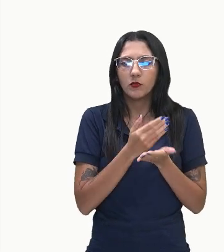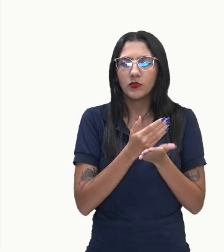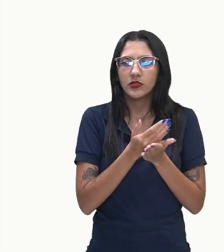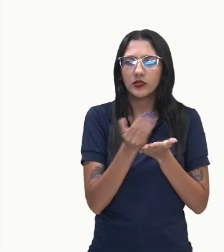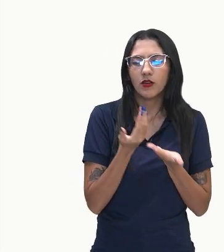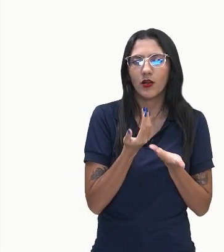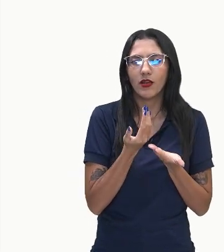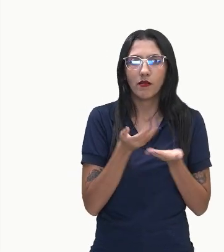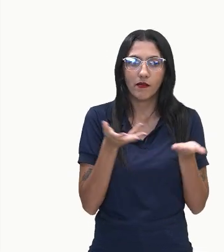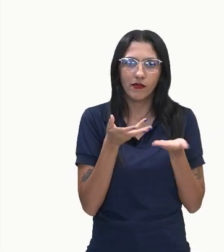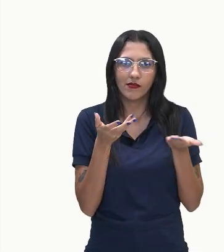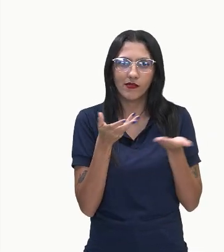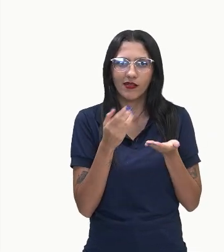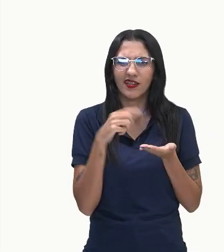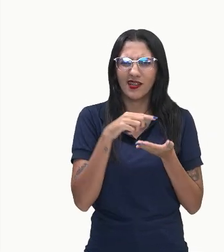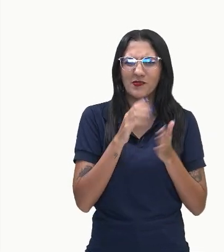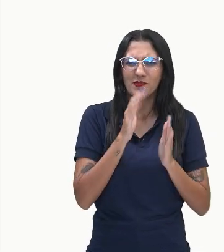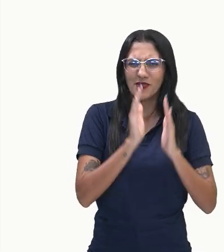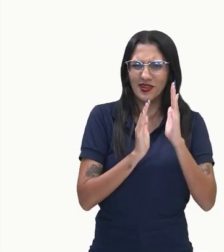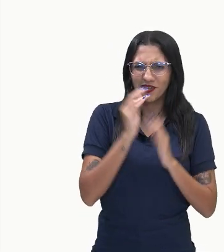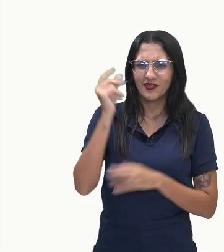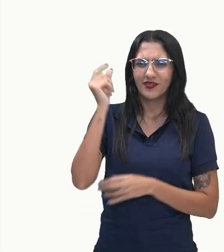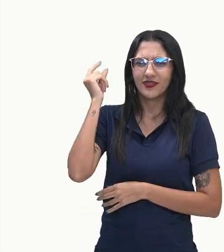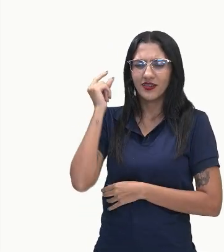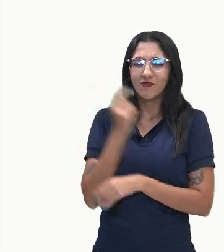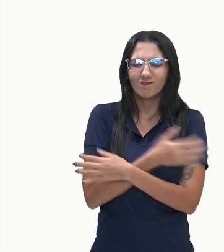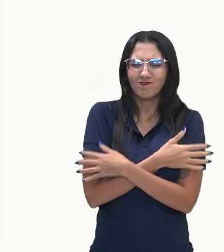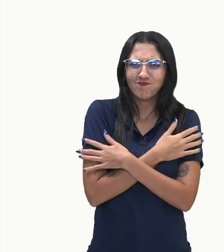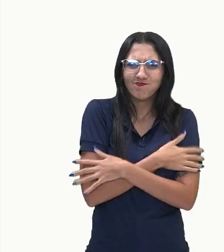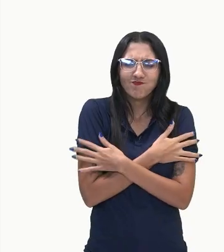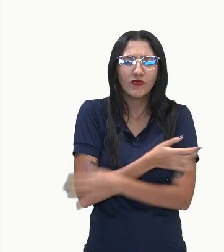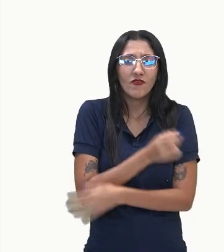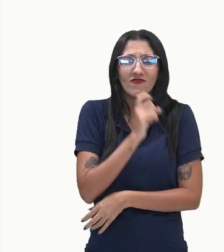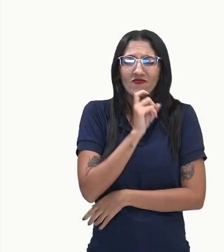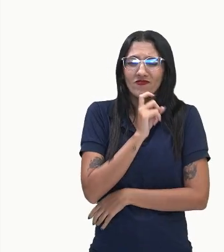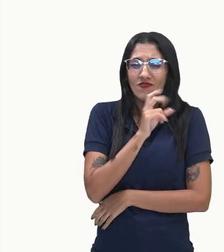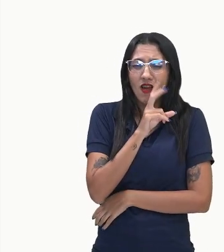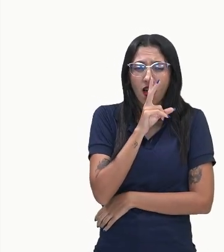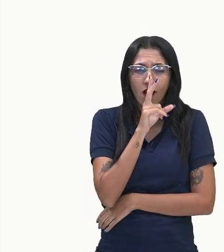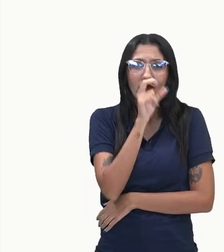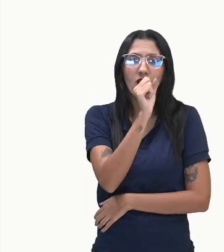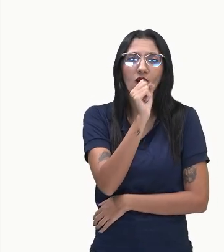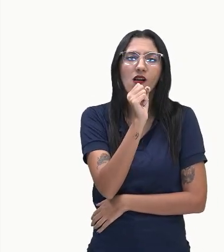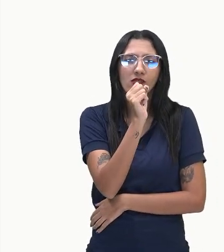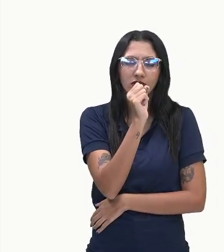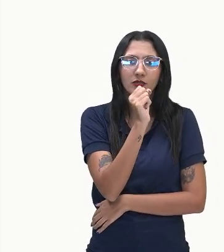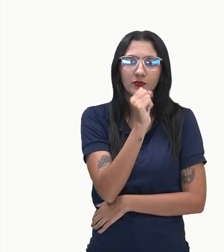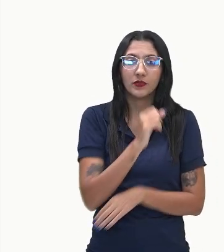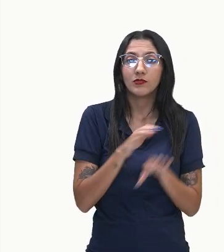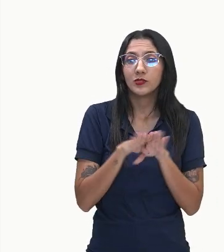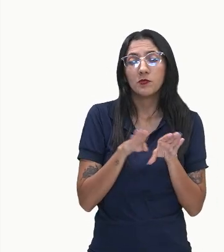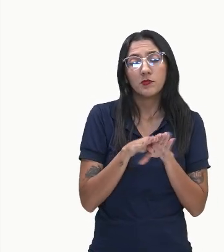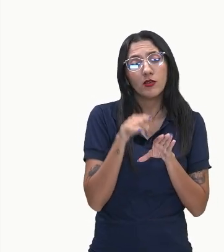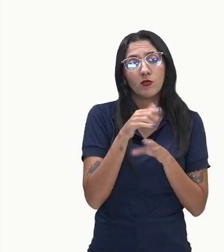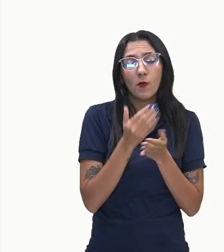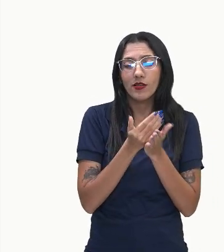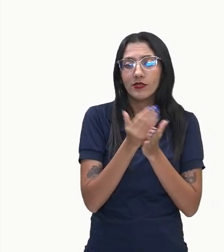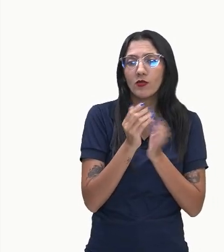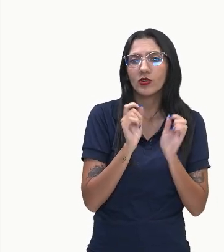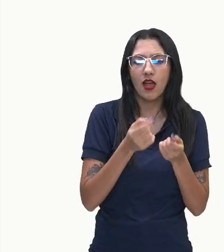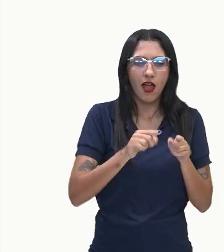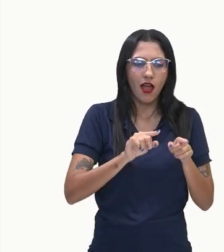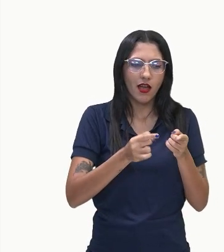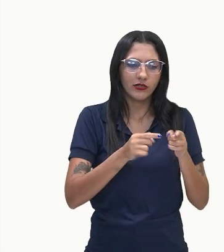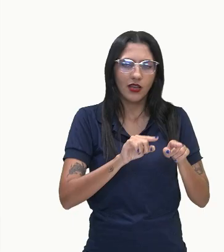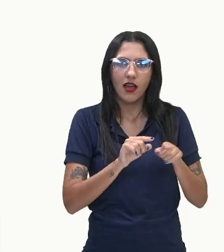frio, certo? Porque nesse período o frio era muito intenso e também começou a assar suas carnes. E